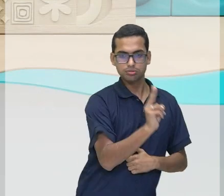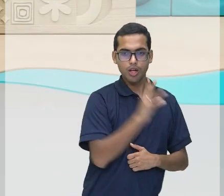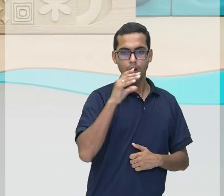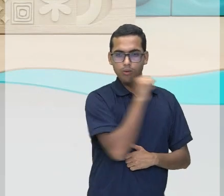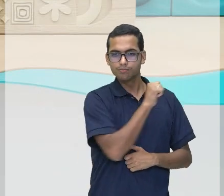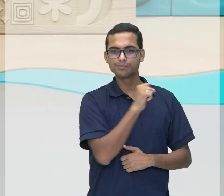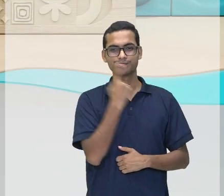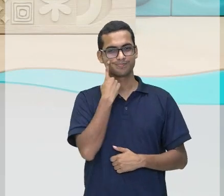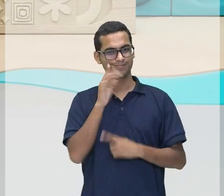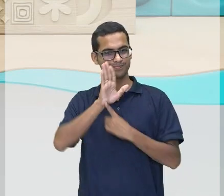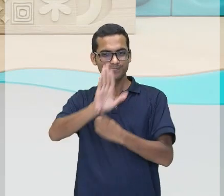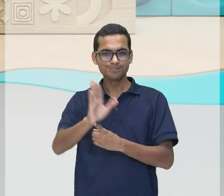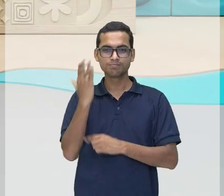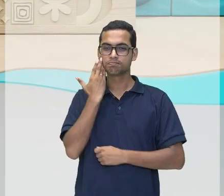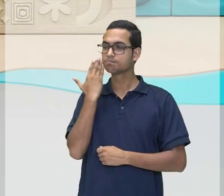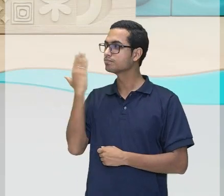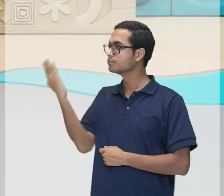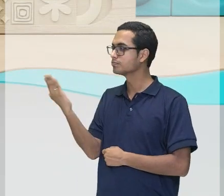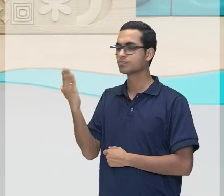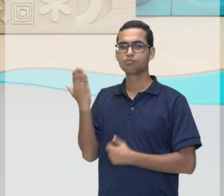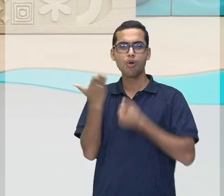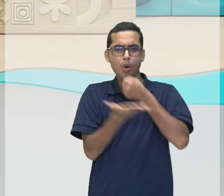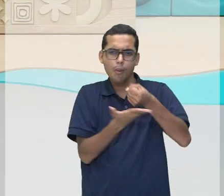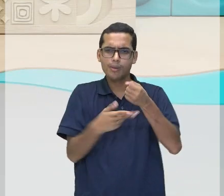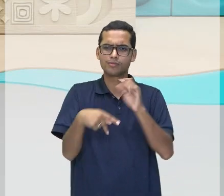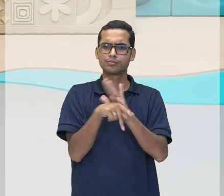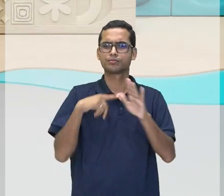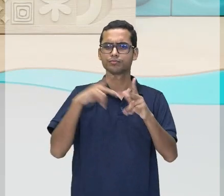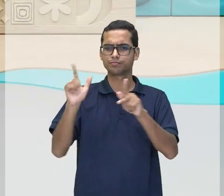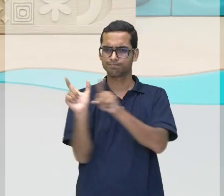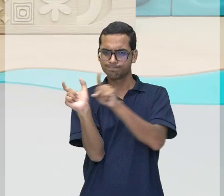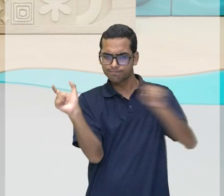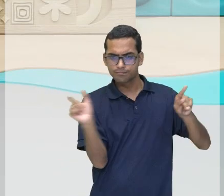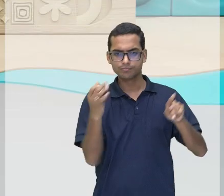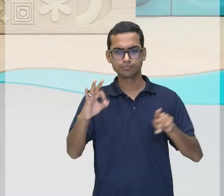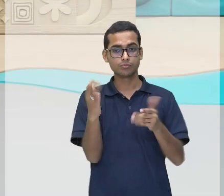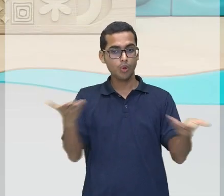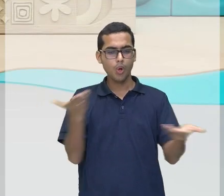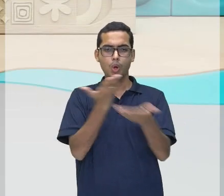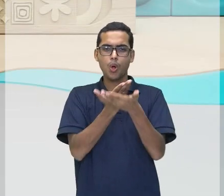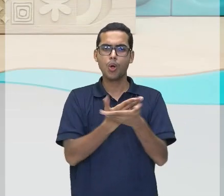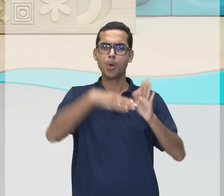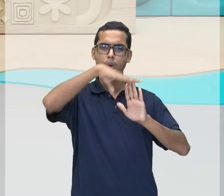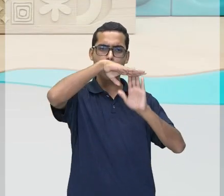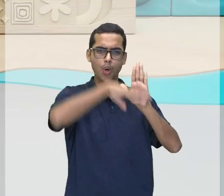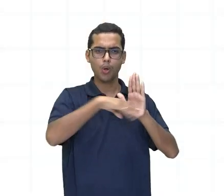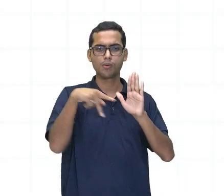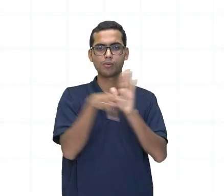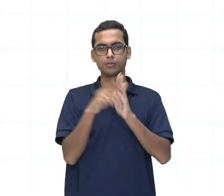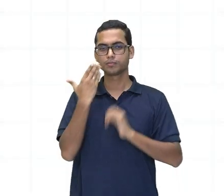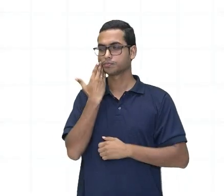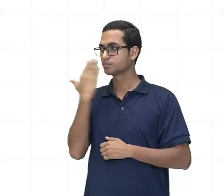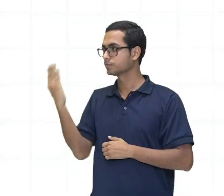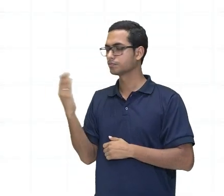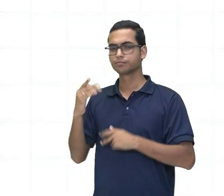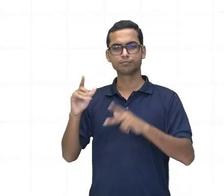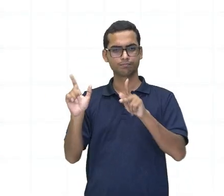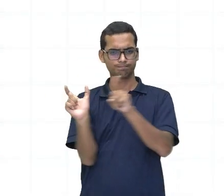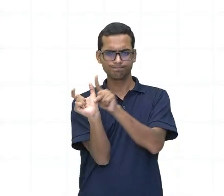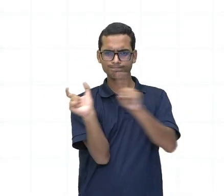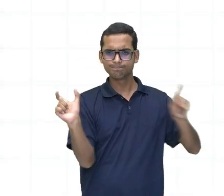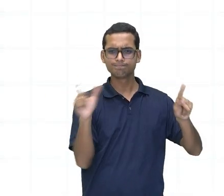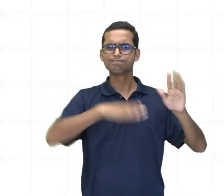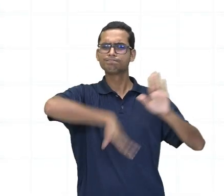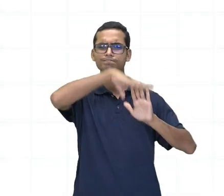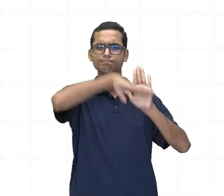pessoal? Então, é o básico do que seria o predicado. Nós vamos ver, então, agora a classificação desses predicados. Olha só,